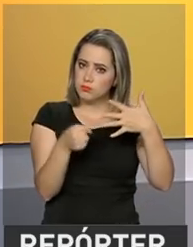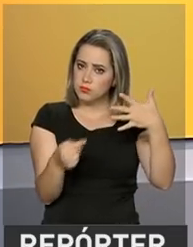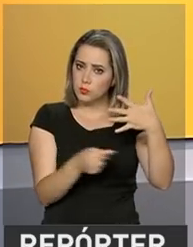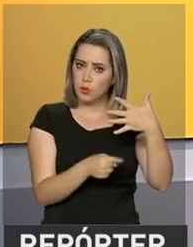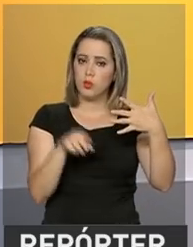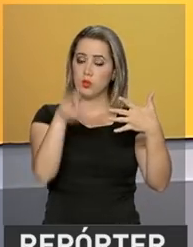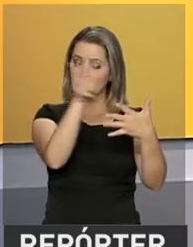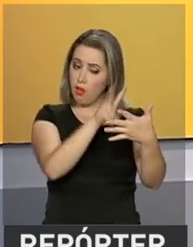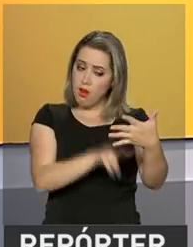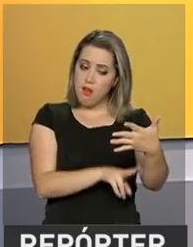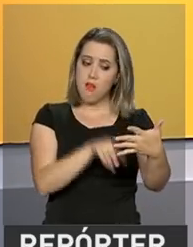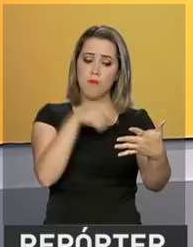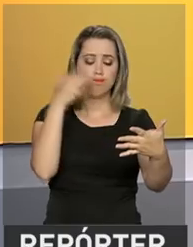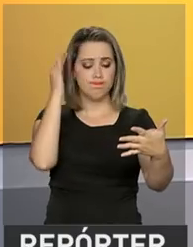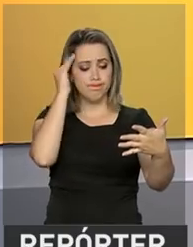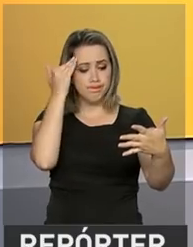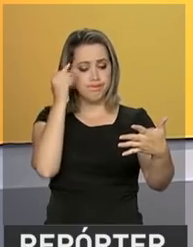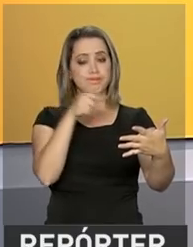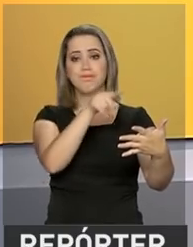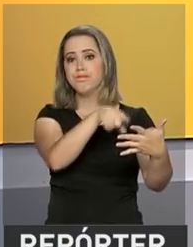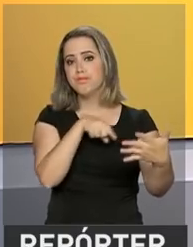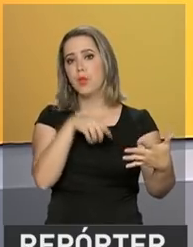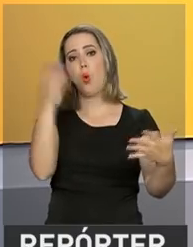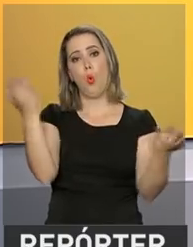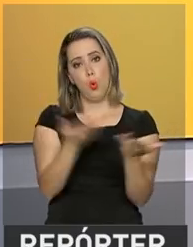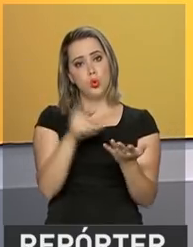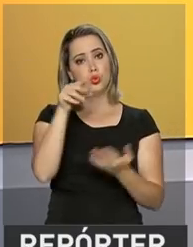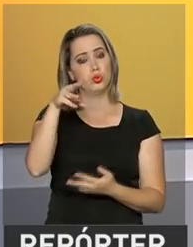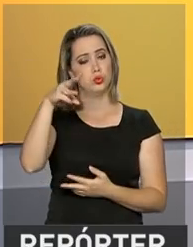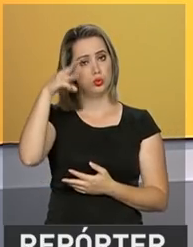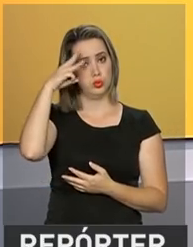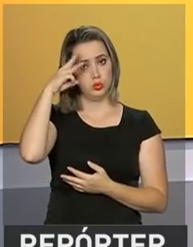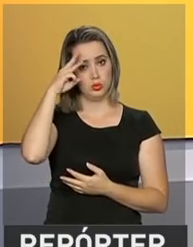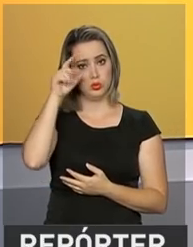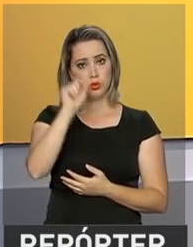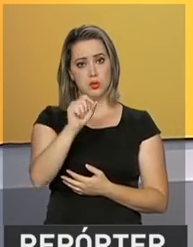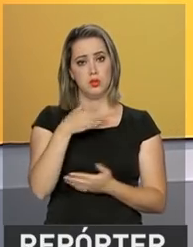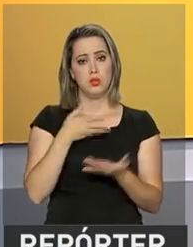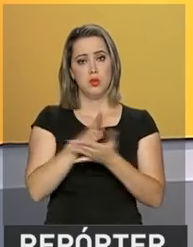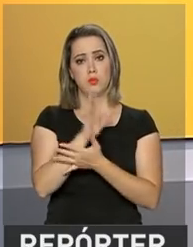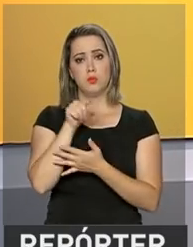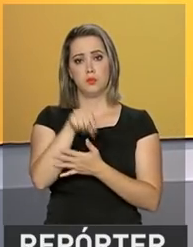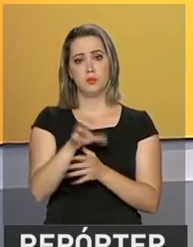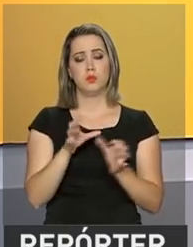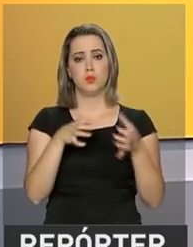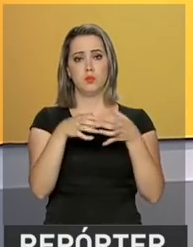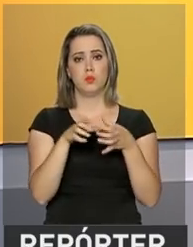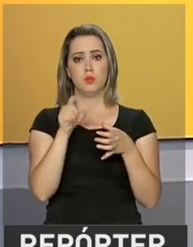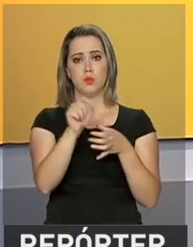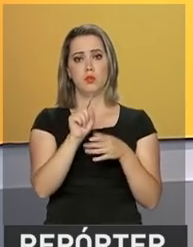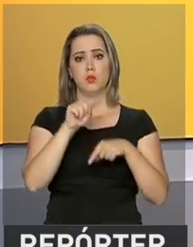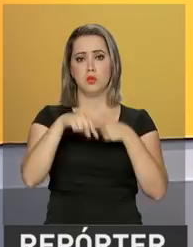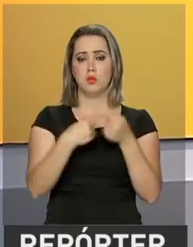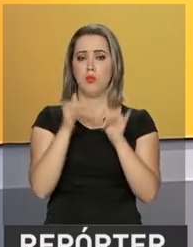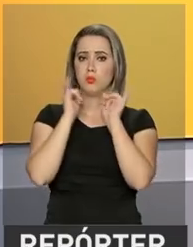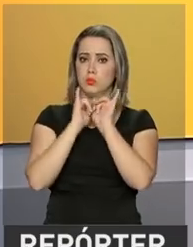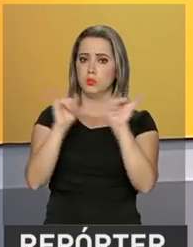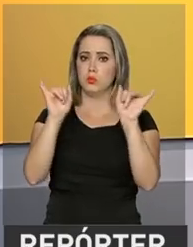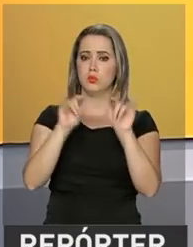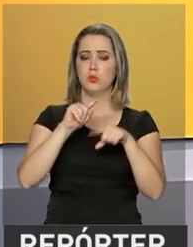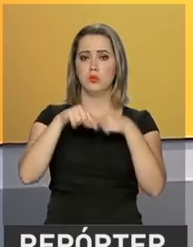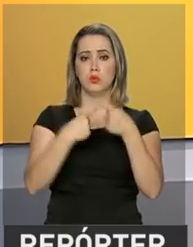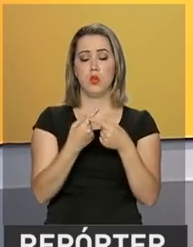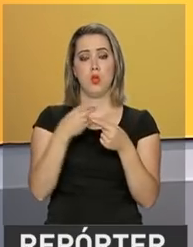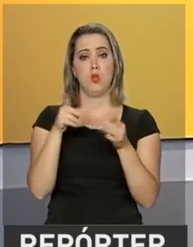destaques sejam análise aduz ainda nesta terça feira o texto aprovado pela comissão deve ser publicado